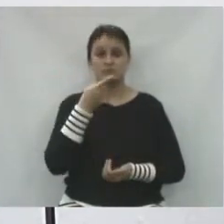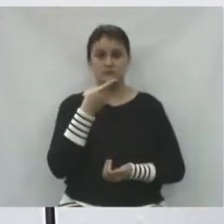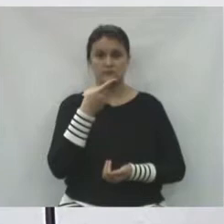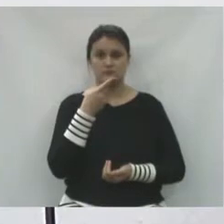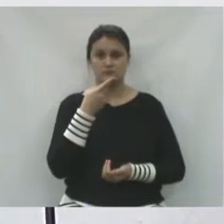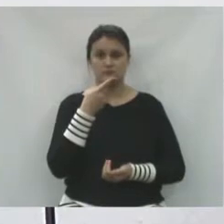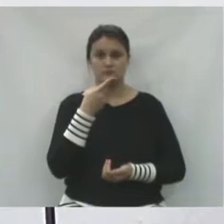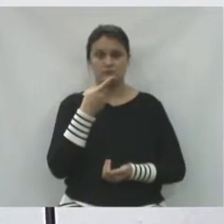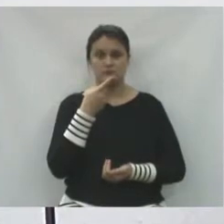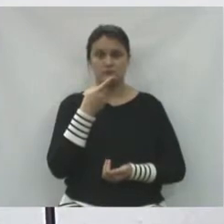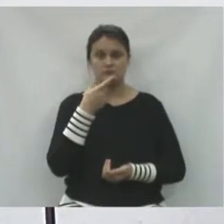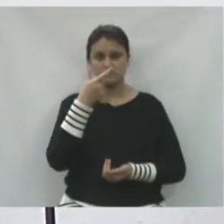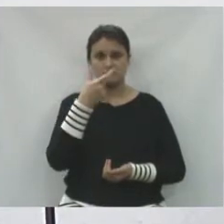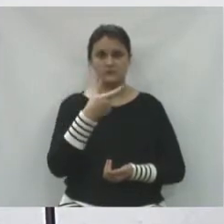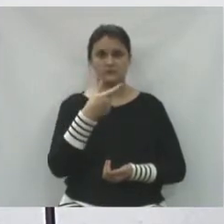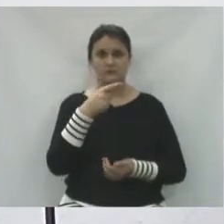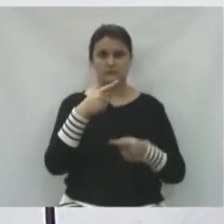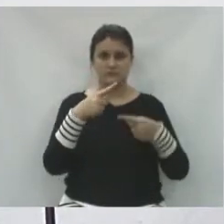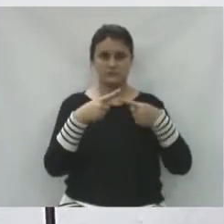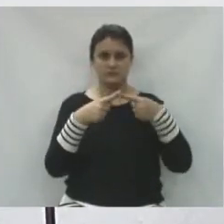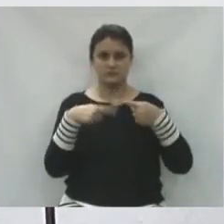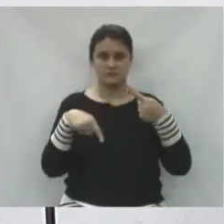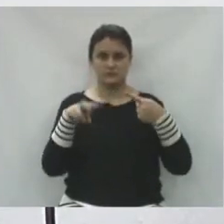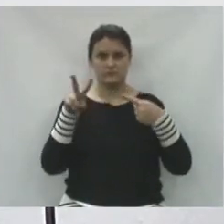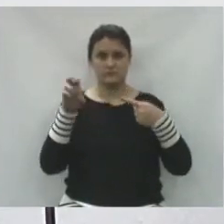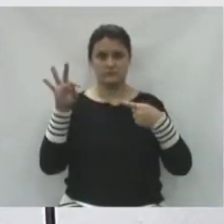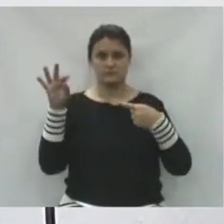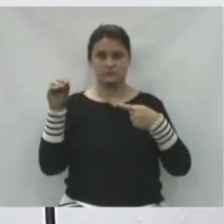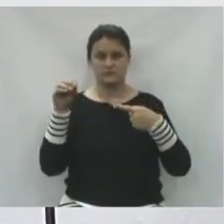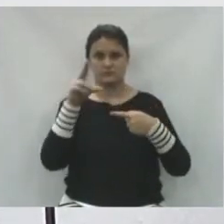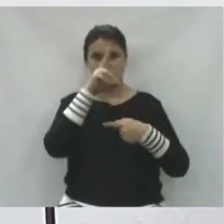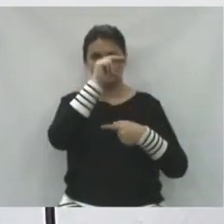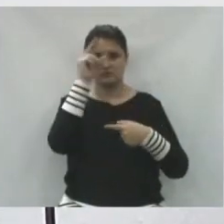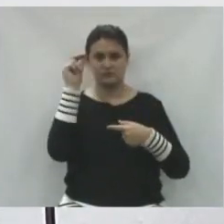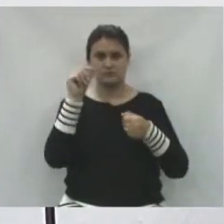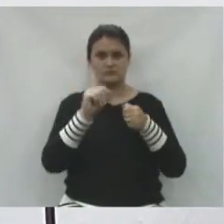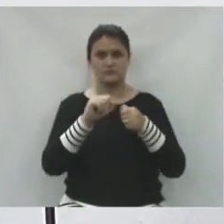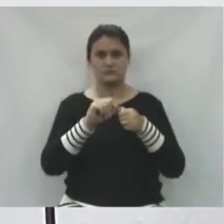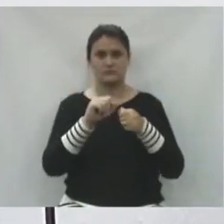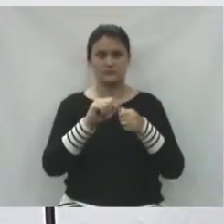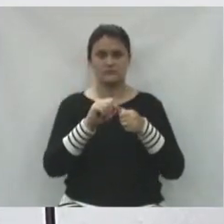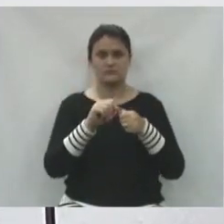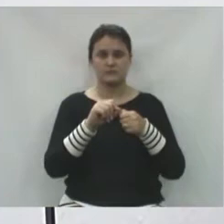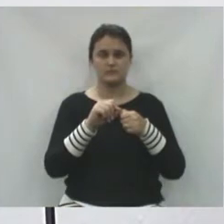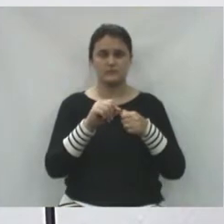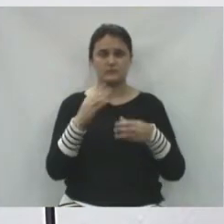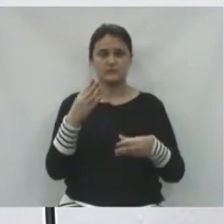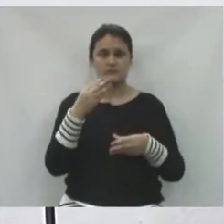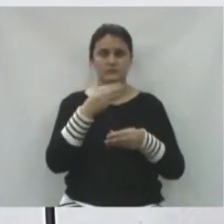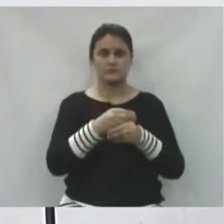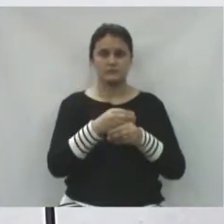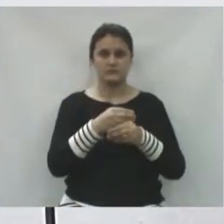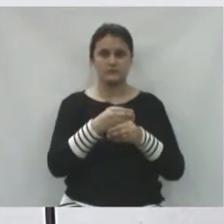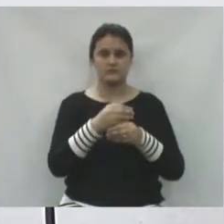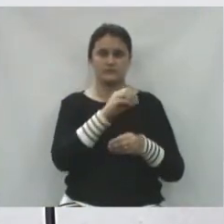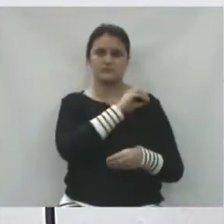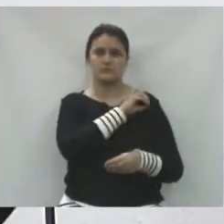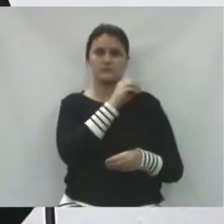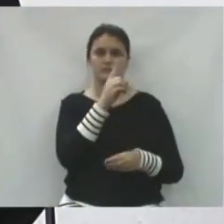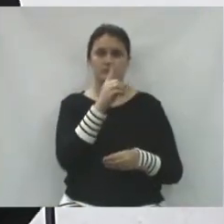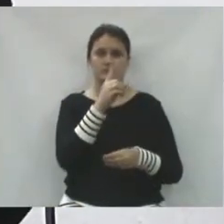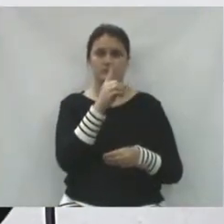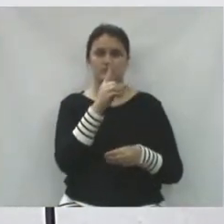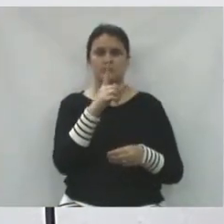Trata-se, esta fala, quanto ao veto aposto pelo Executivo Municipal, da emenda aditiva número